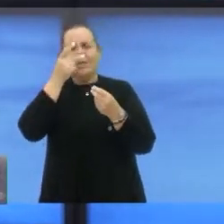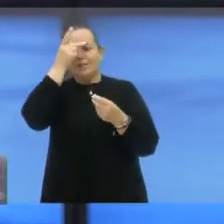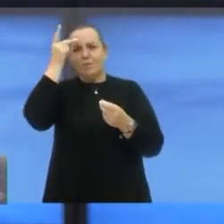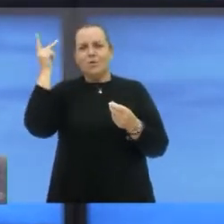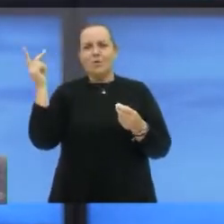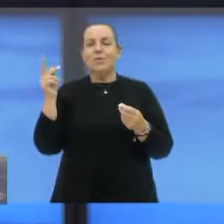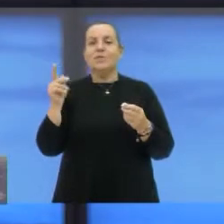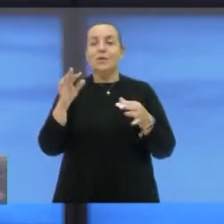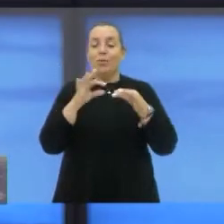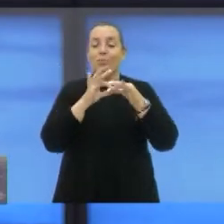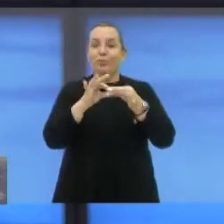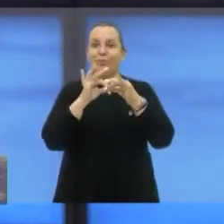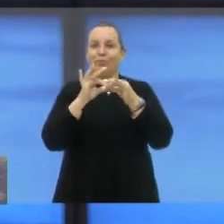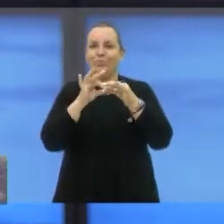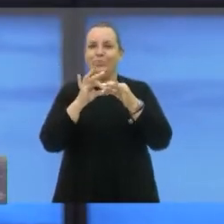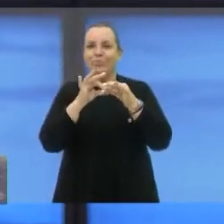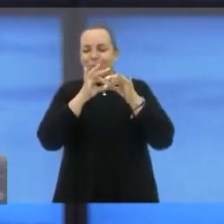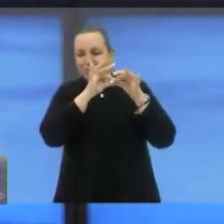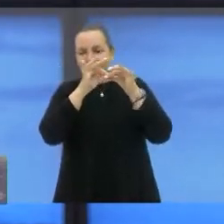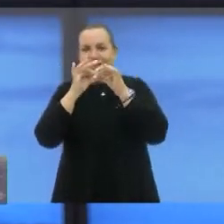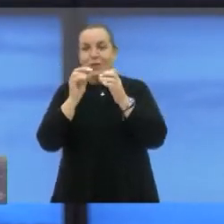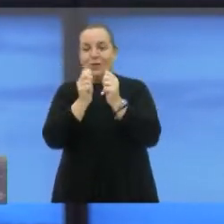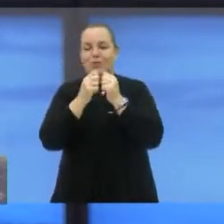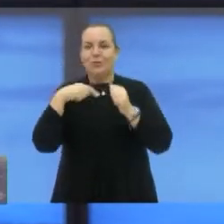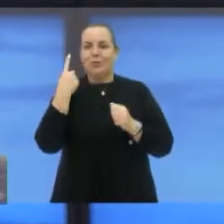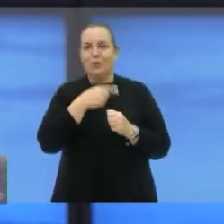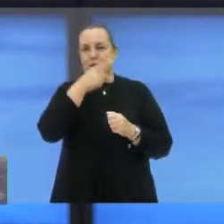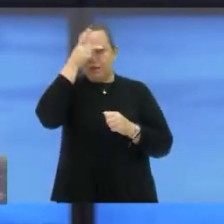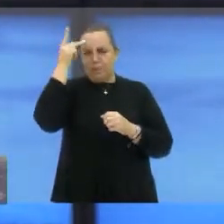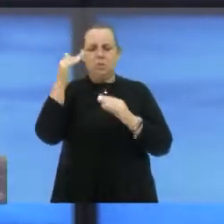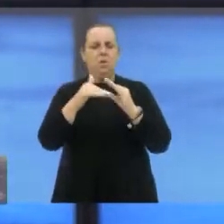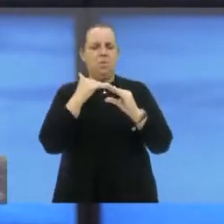tenho certeza que as pessoas que estão mandando mensagem no